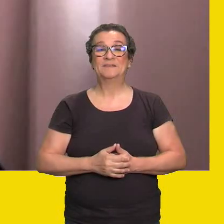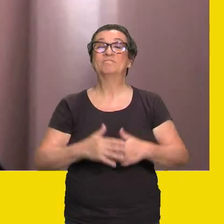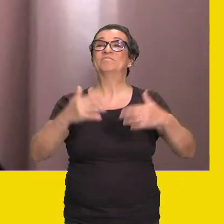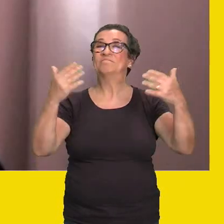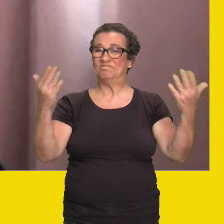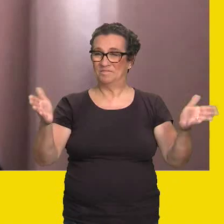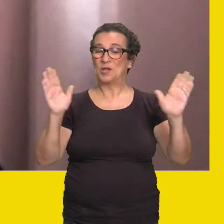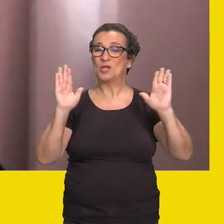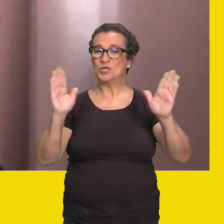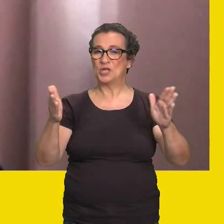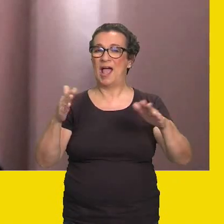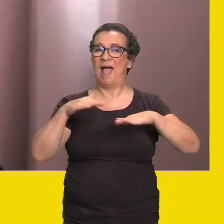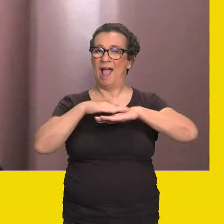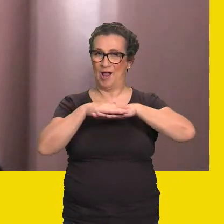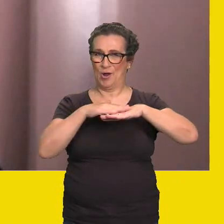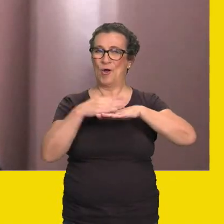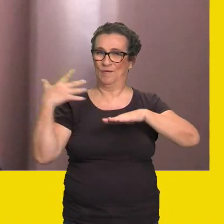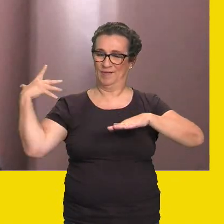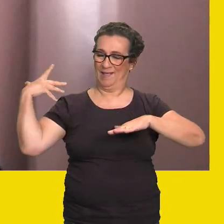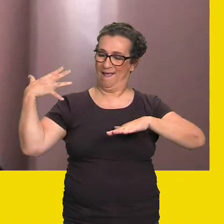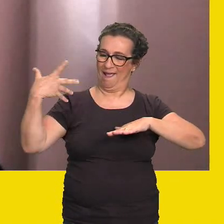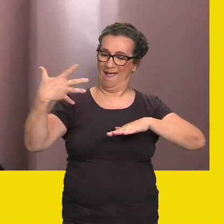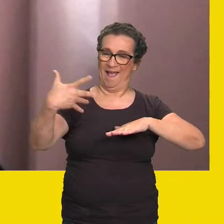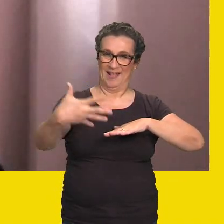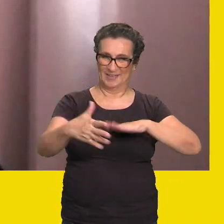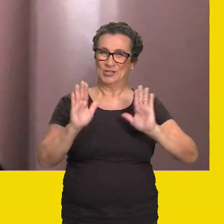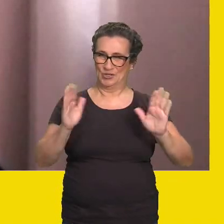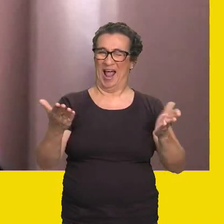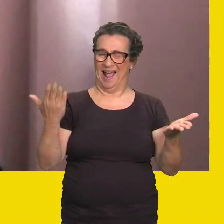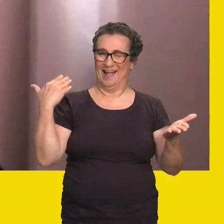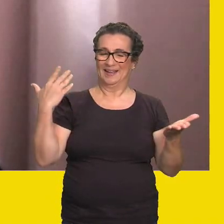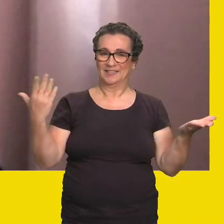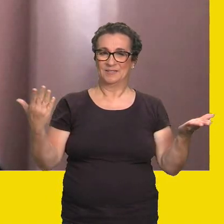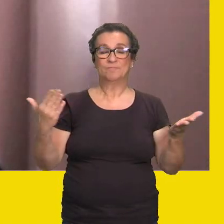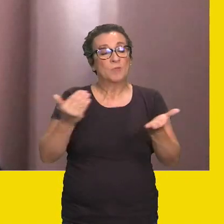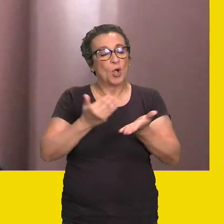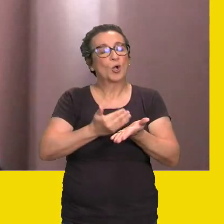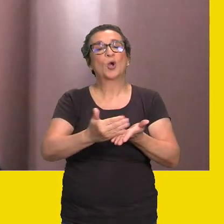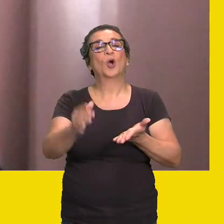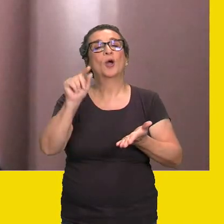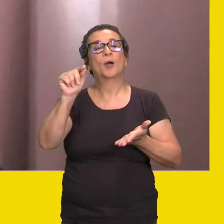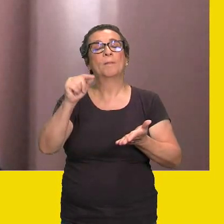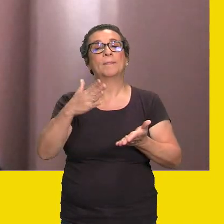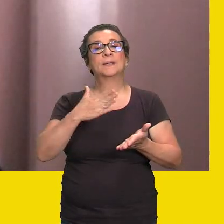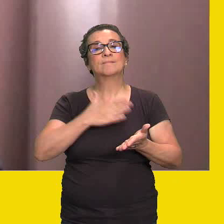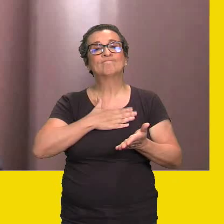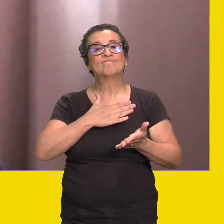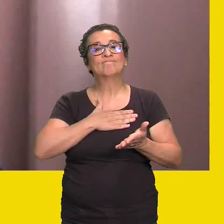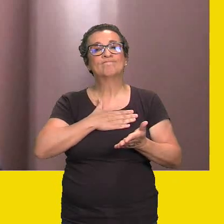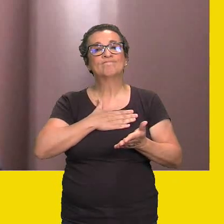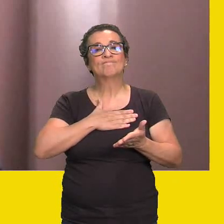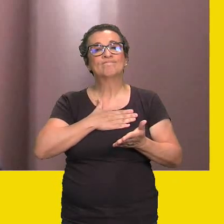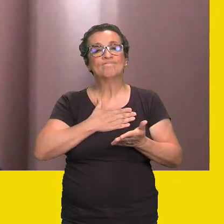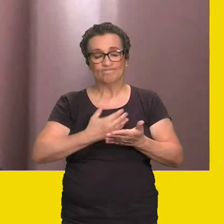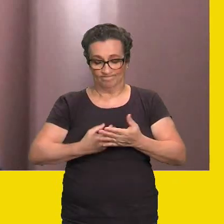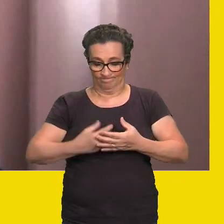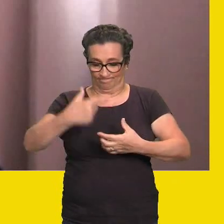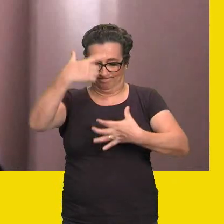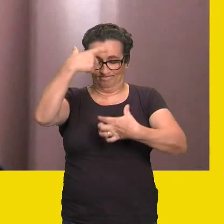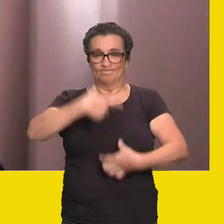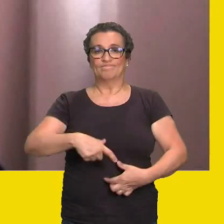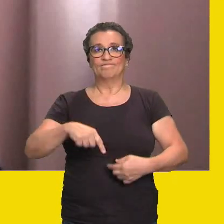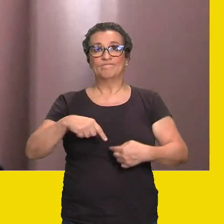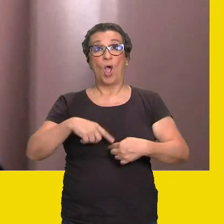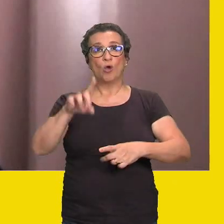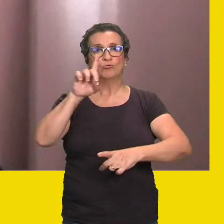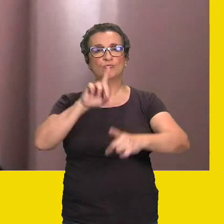um pouquinho disso durante todo o nosso diálogo, né? Que eu acho que começa justamente na dialogicidade. O diálogo, ele é importante.